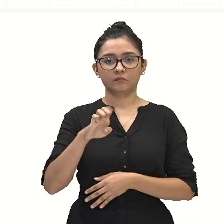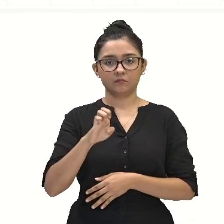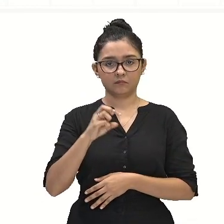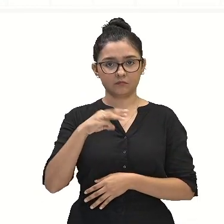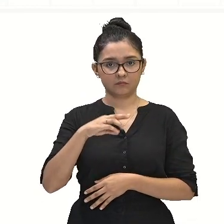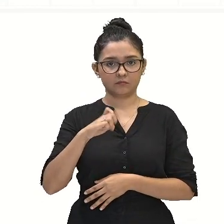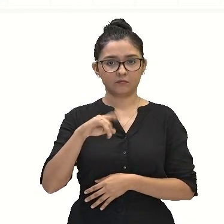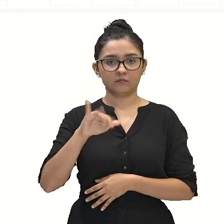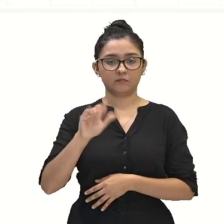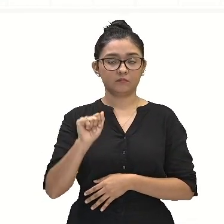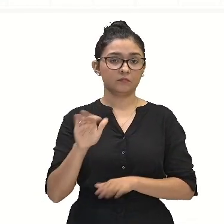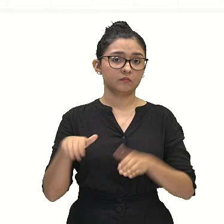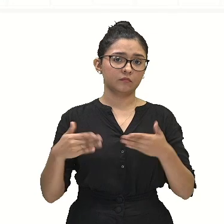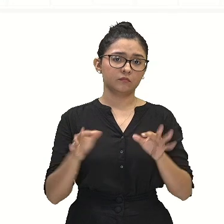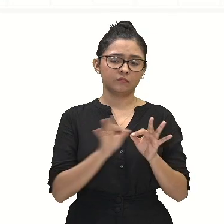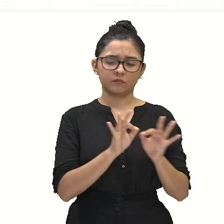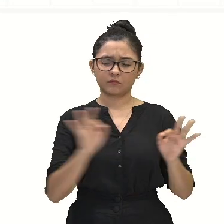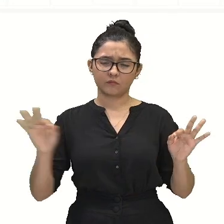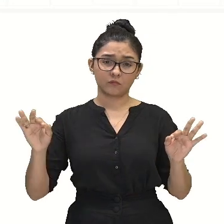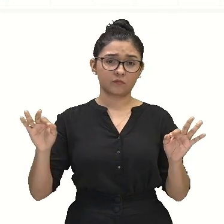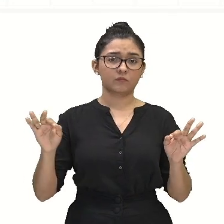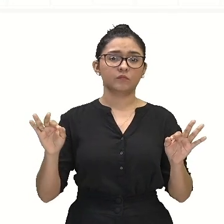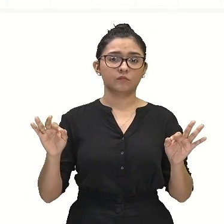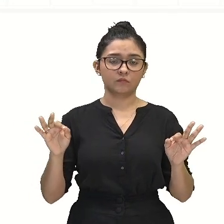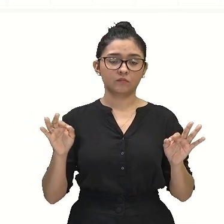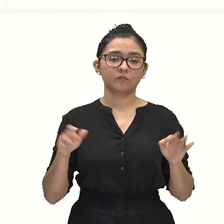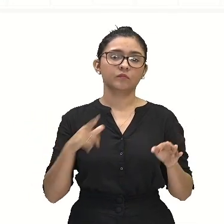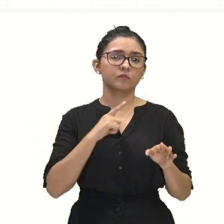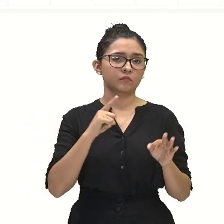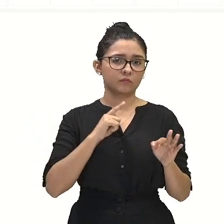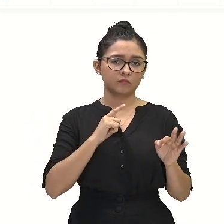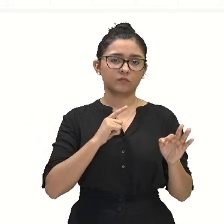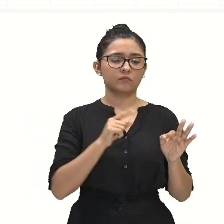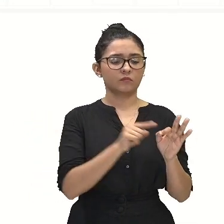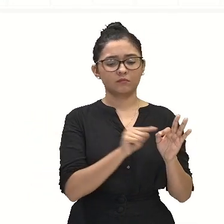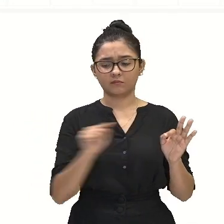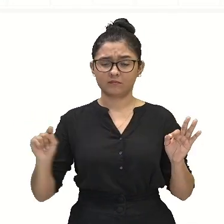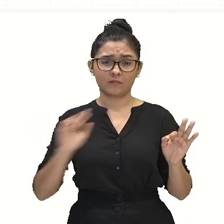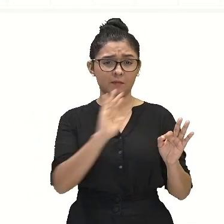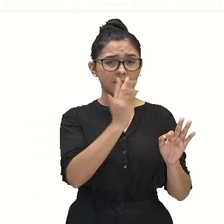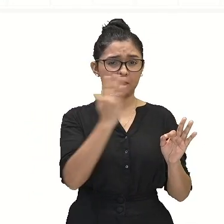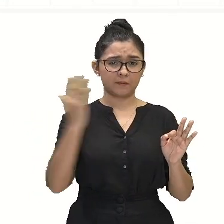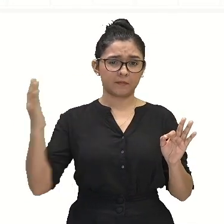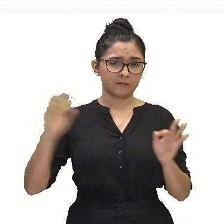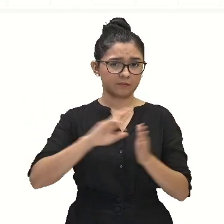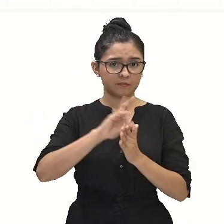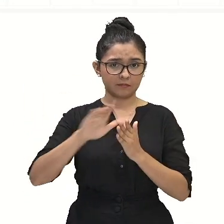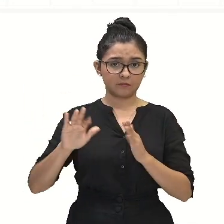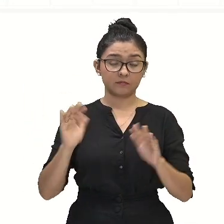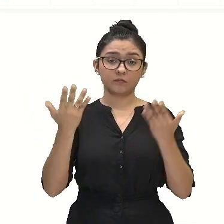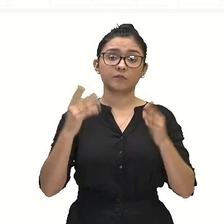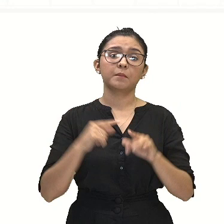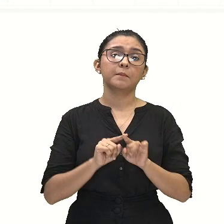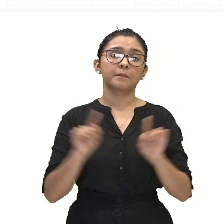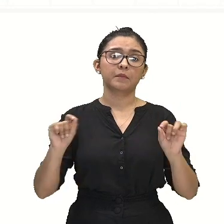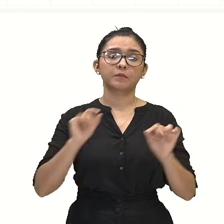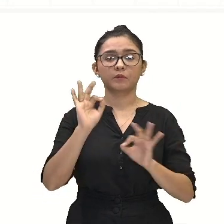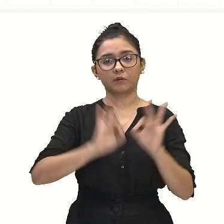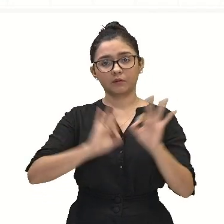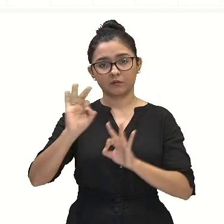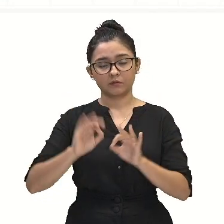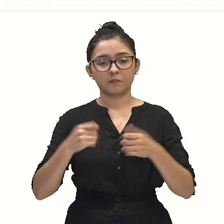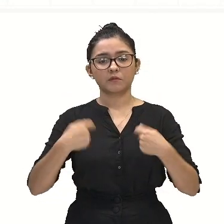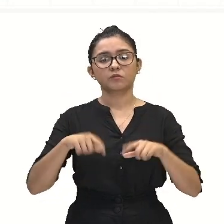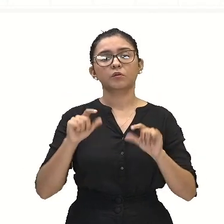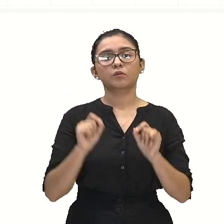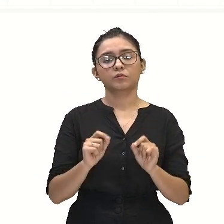período muito grande e aconteceram aqui vários eventos, para a gente organizar esses eventos, nós o